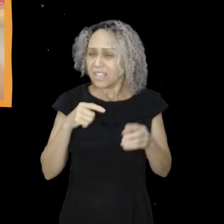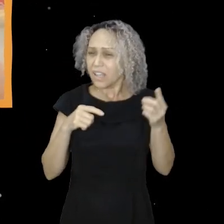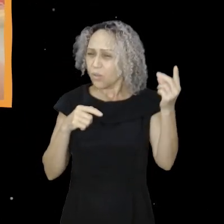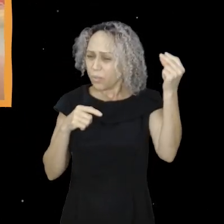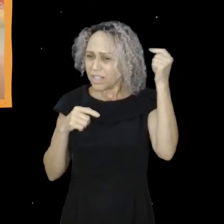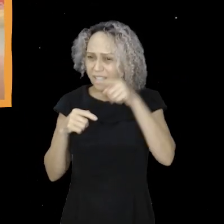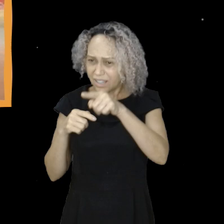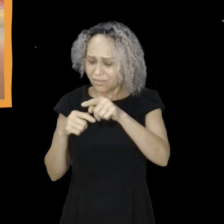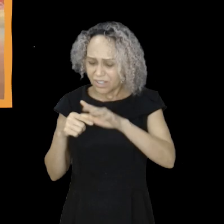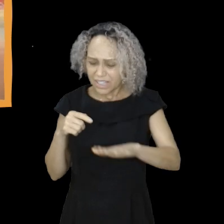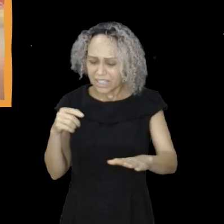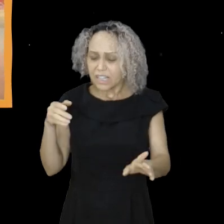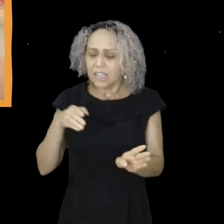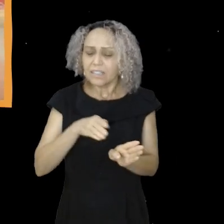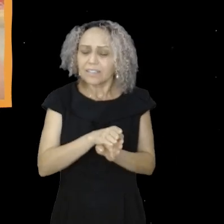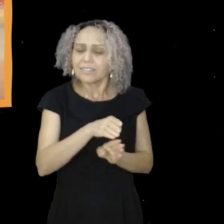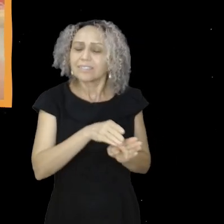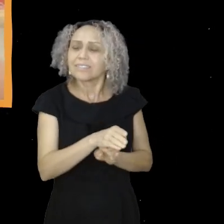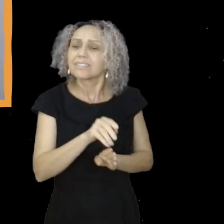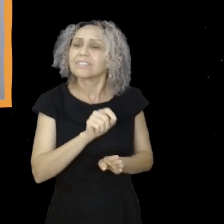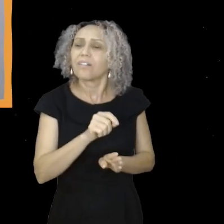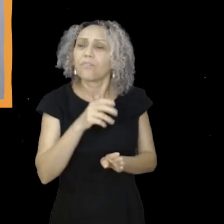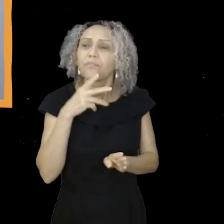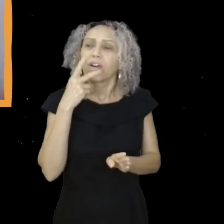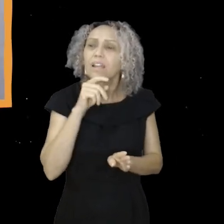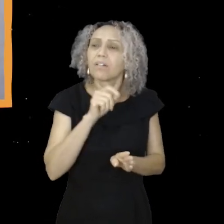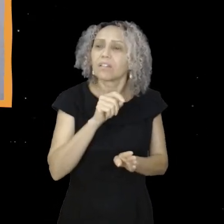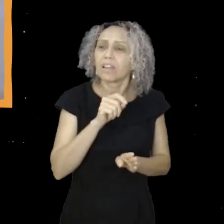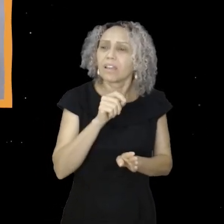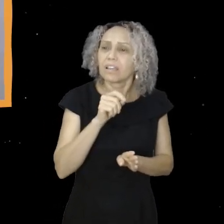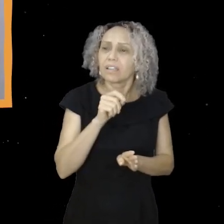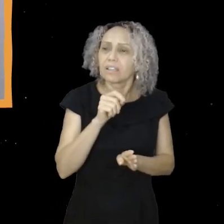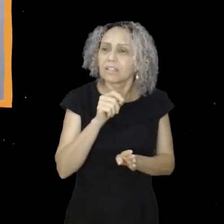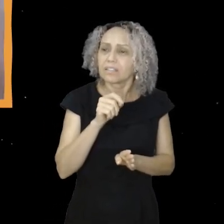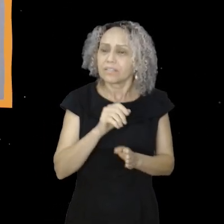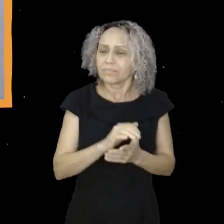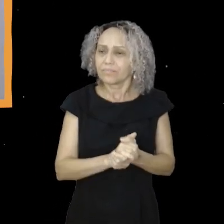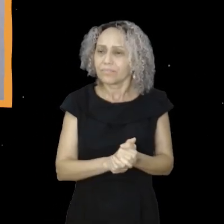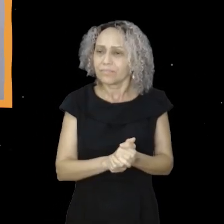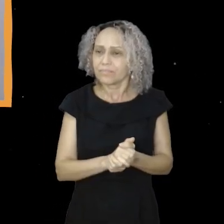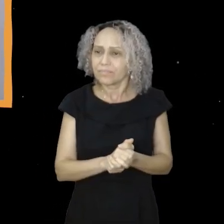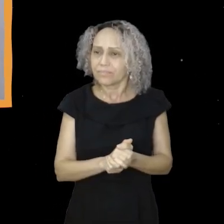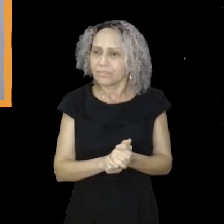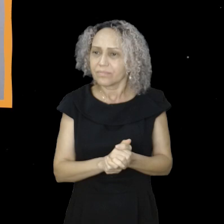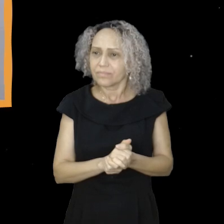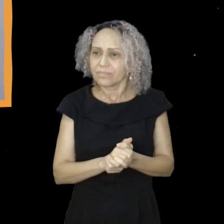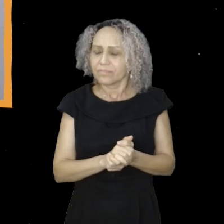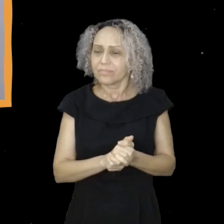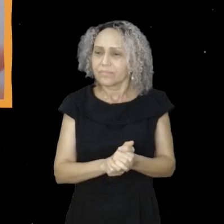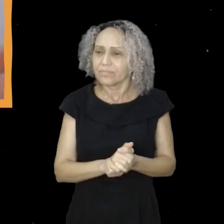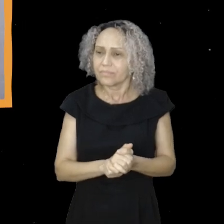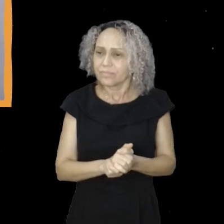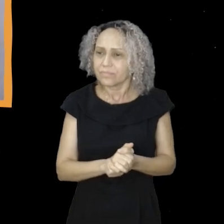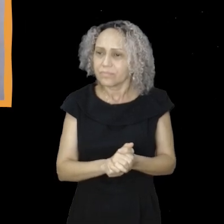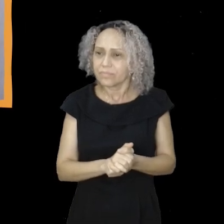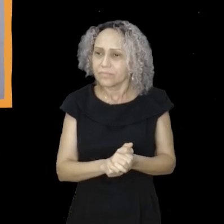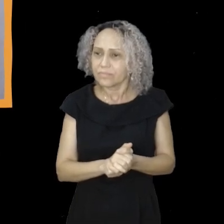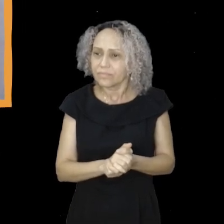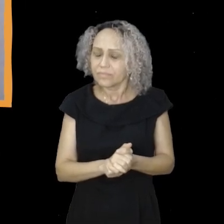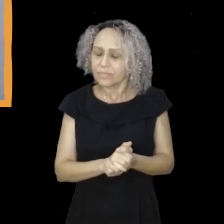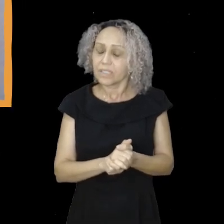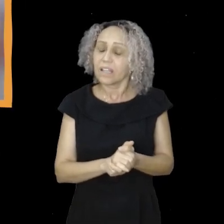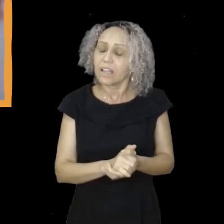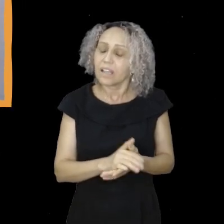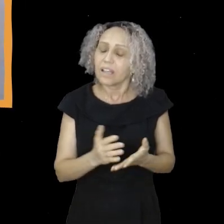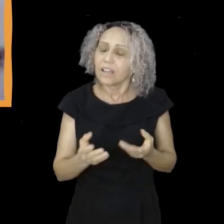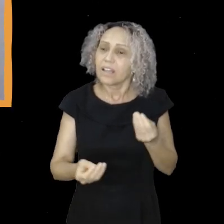de novo e aquele inferno ia acabar. É isso, eu acho que é um sentimento que nós 3 compartilhamos aqui. Então, eu queria também